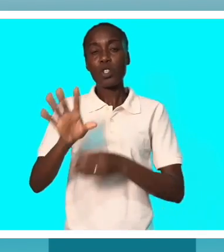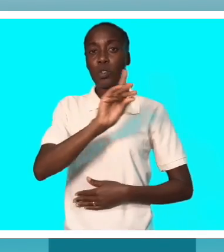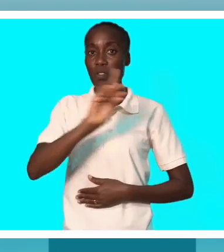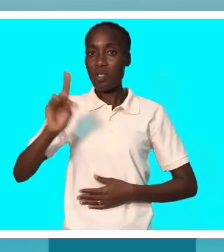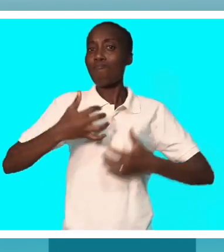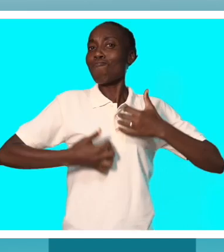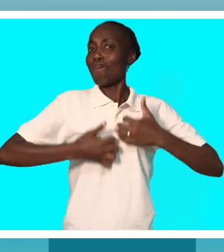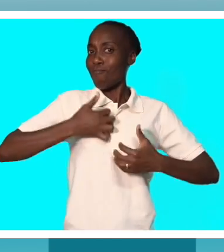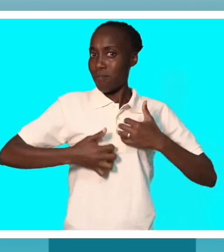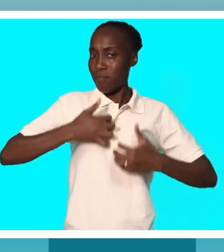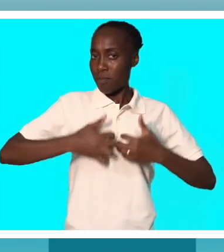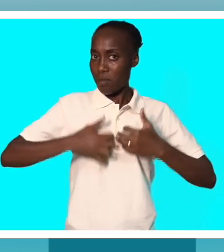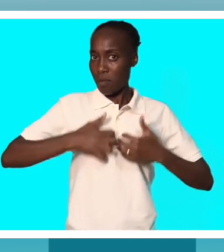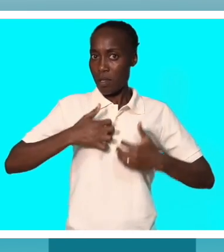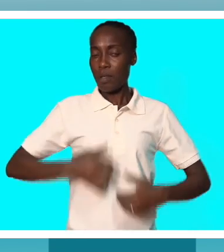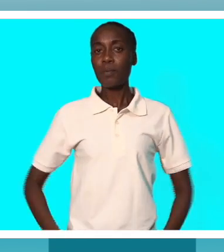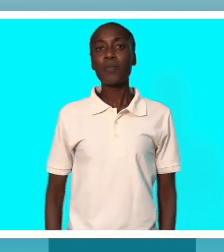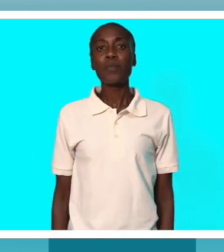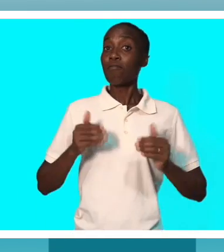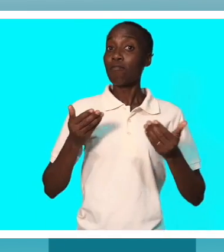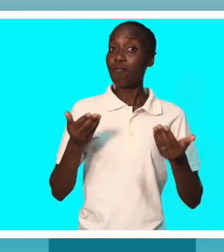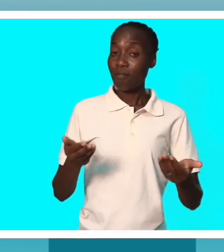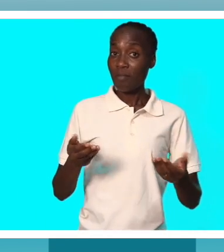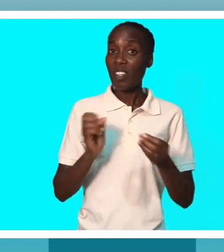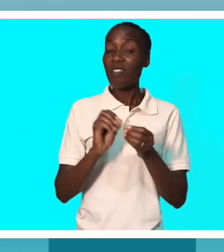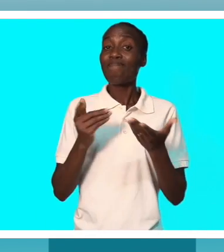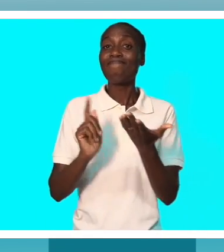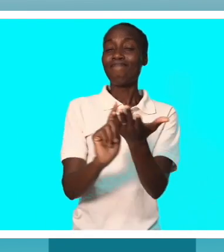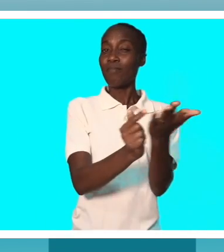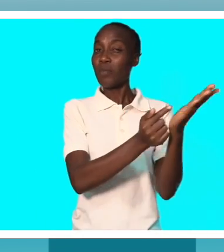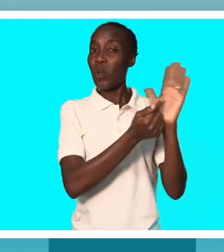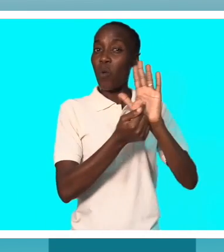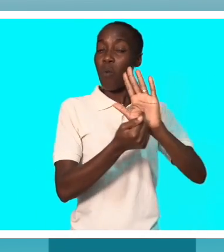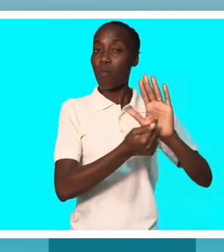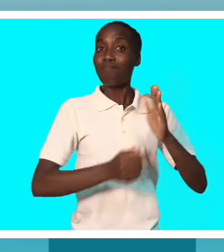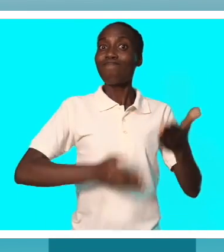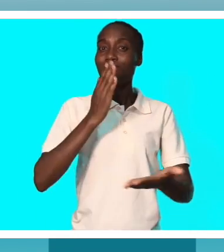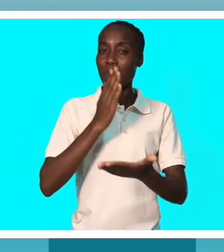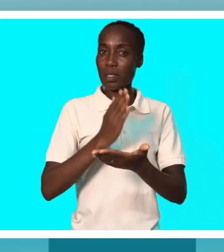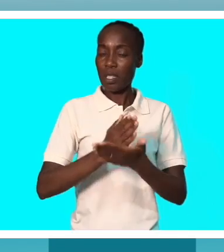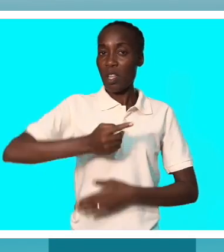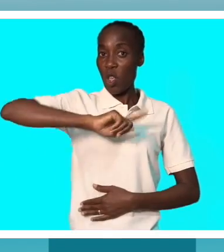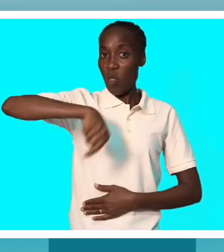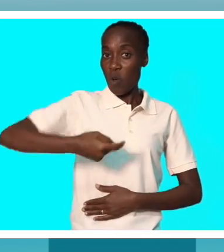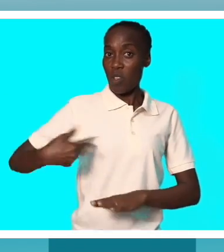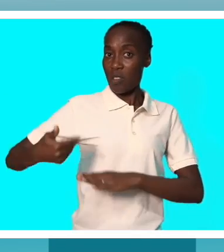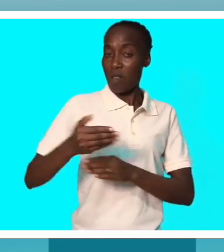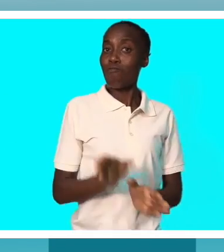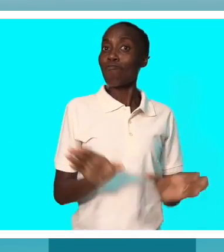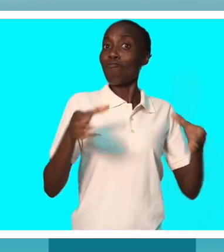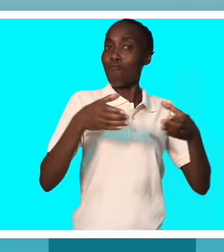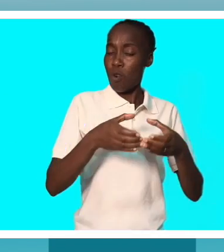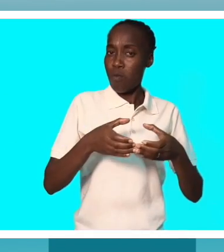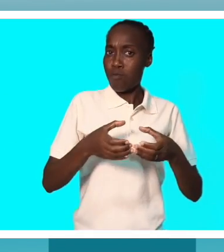preocupações desta camada social. E é o despletar da realidade que nós sempre, como